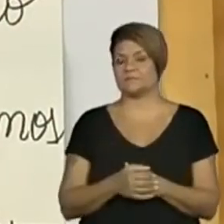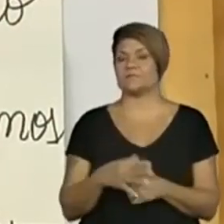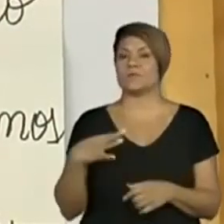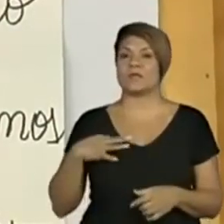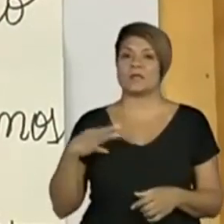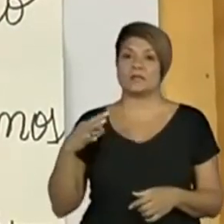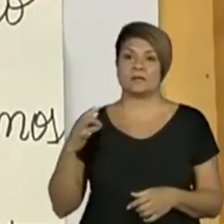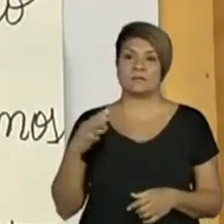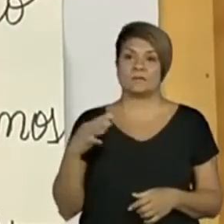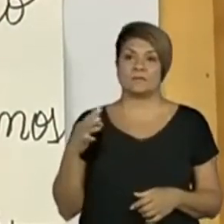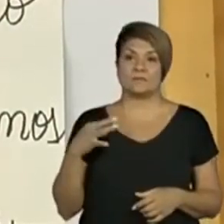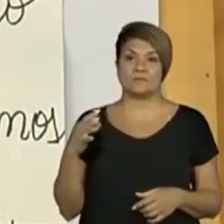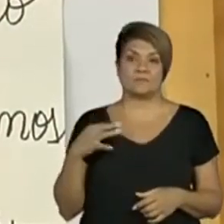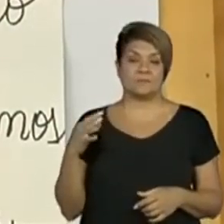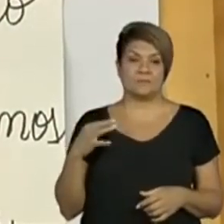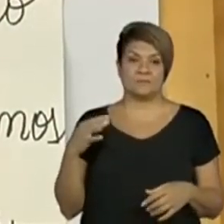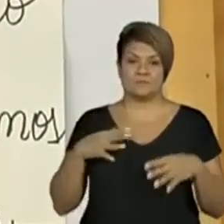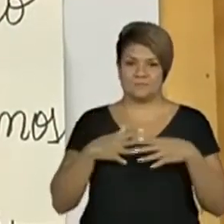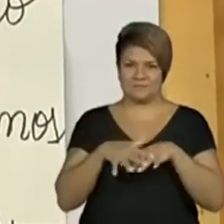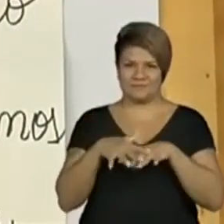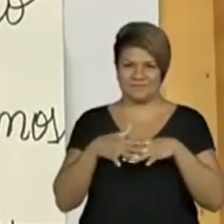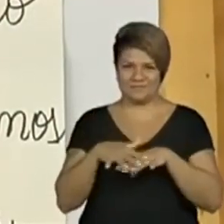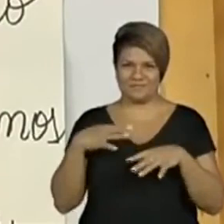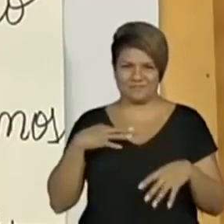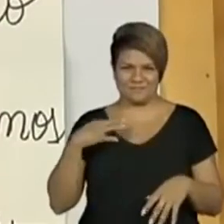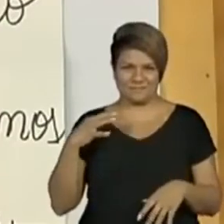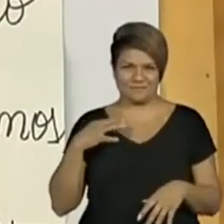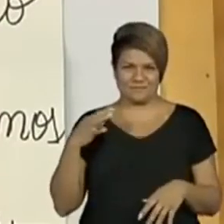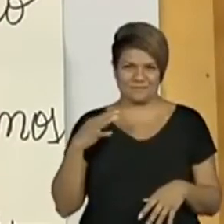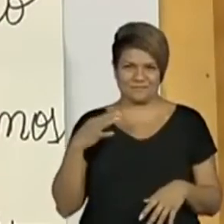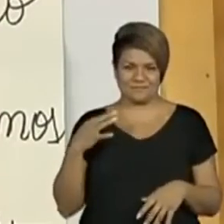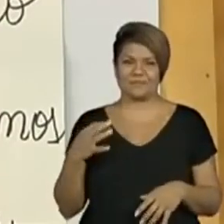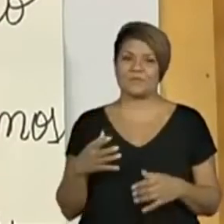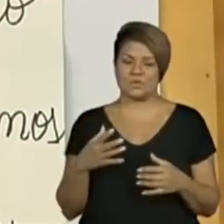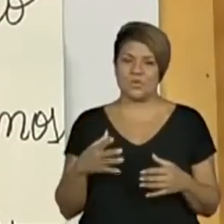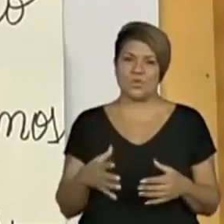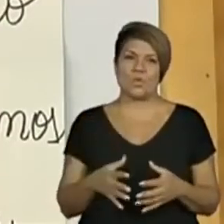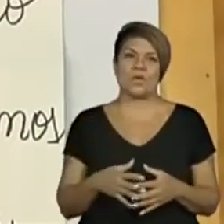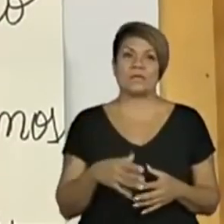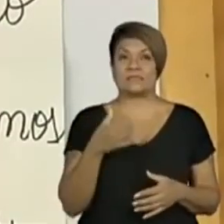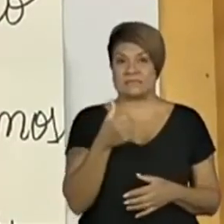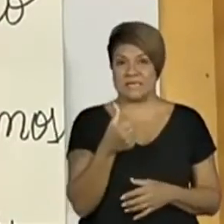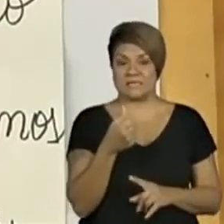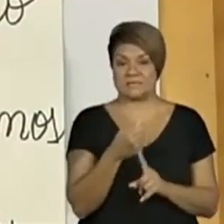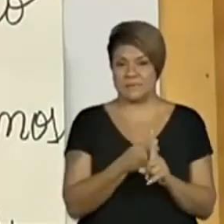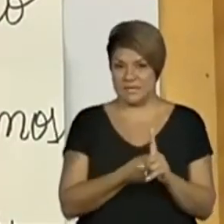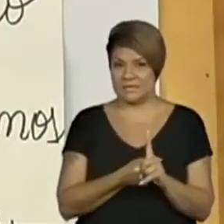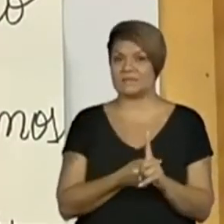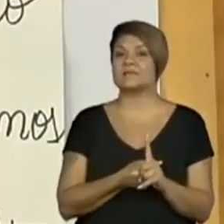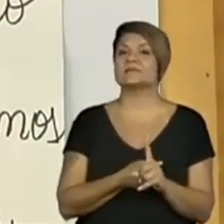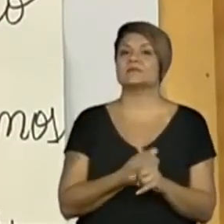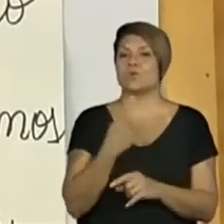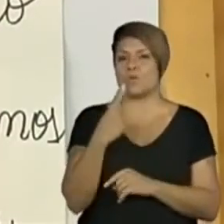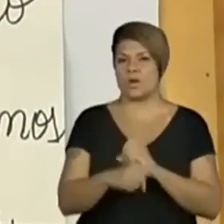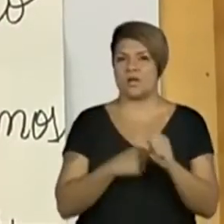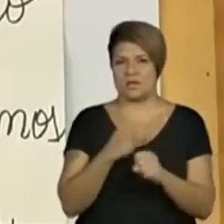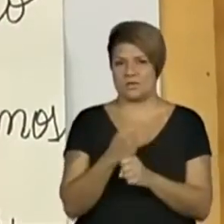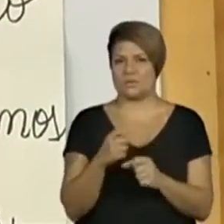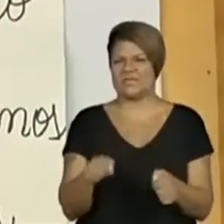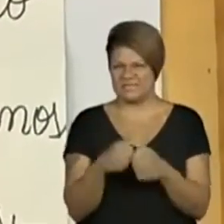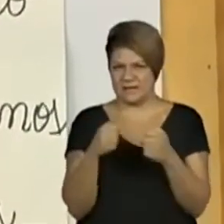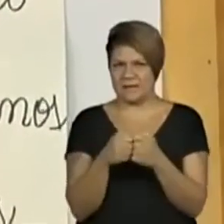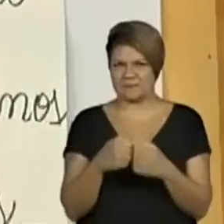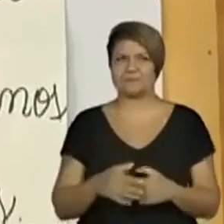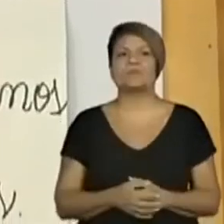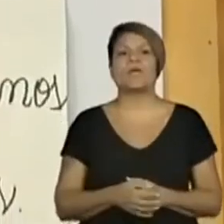nós temos ali o tecido tecido aí das roupas né criançada seis meses a um ano